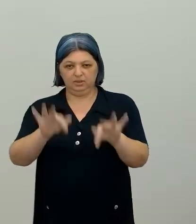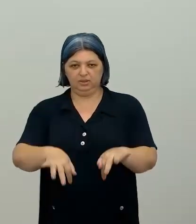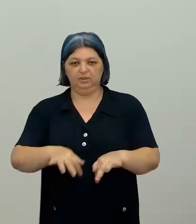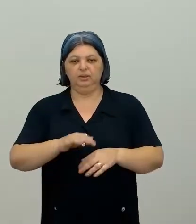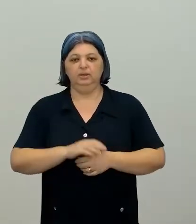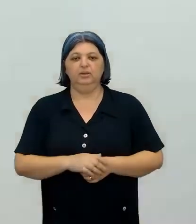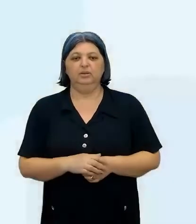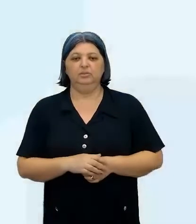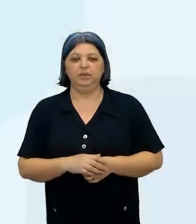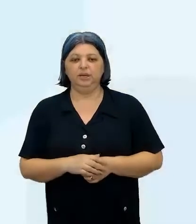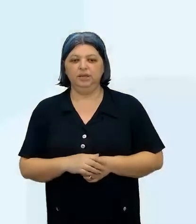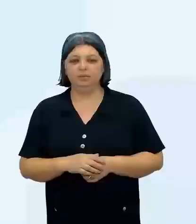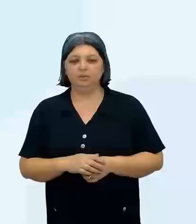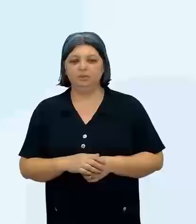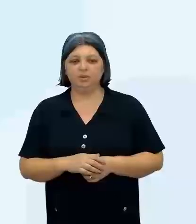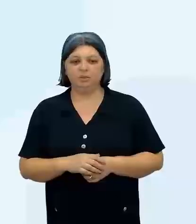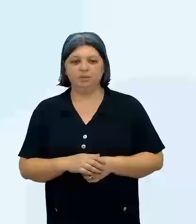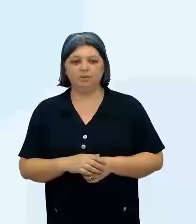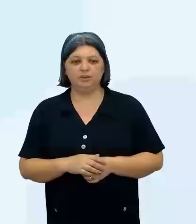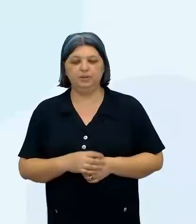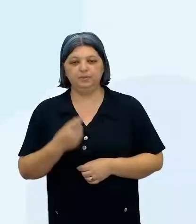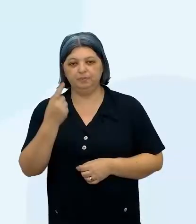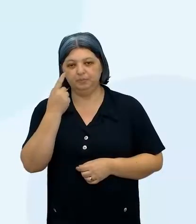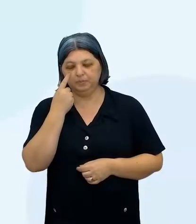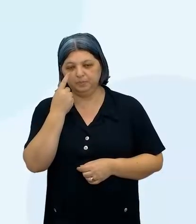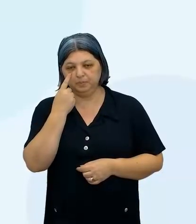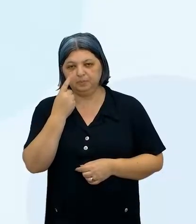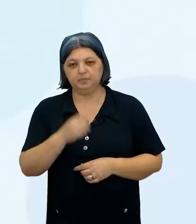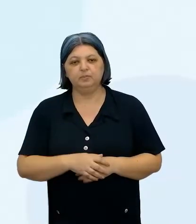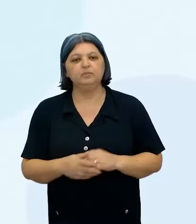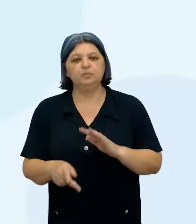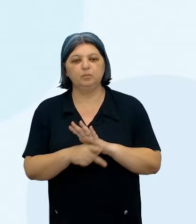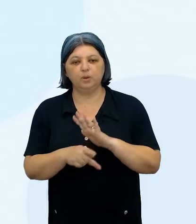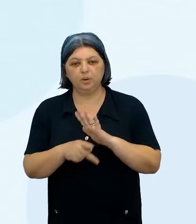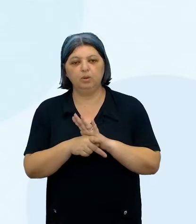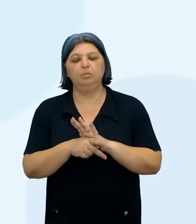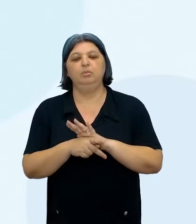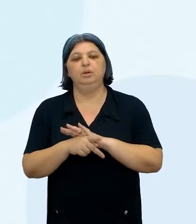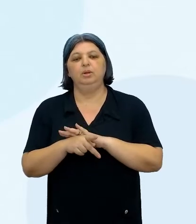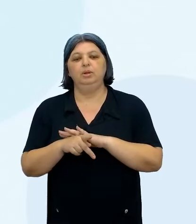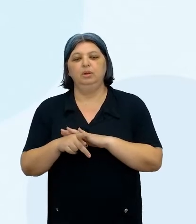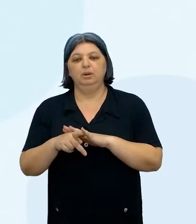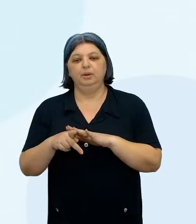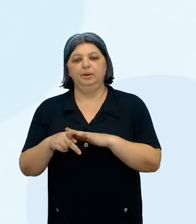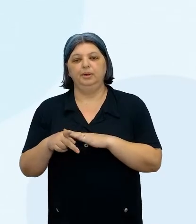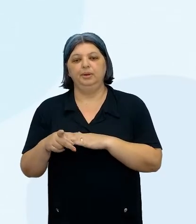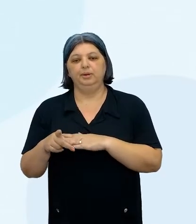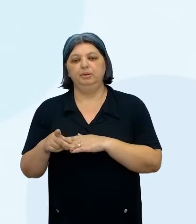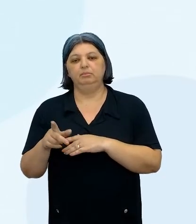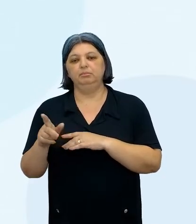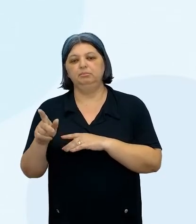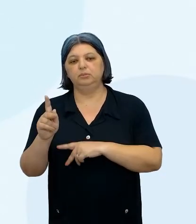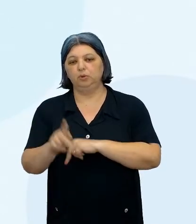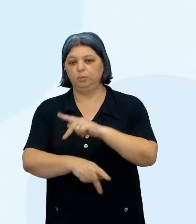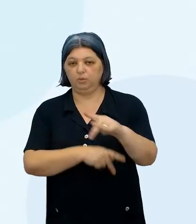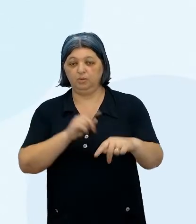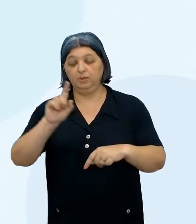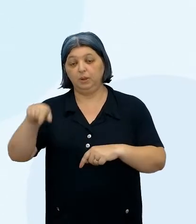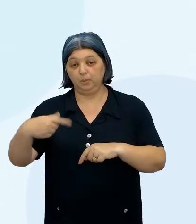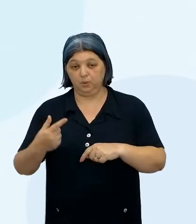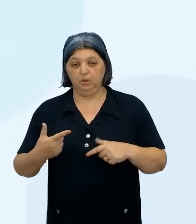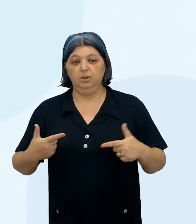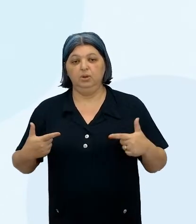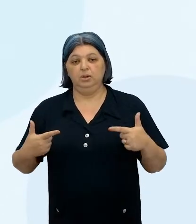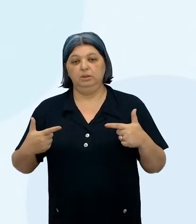ele designa um sistema de produção de massas voltados para o mercado de massas, né, então isso é depois da Guerra Fria que passou